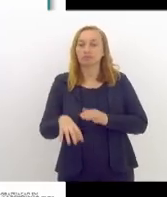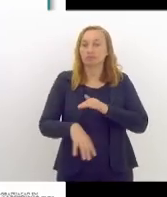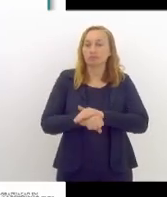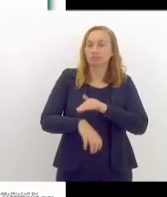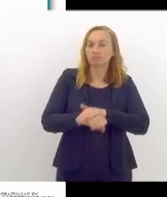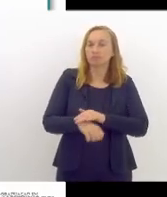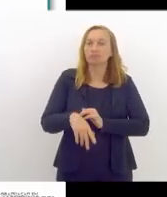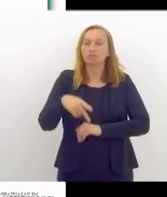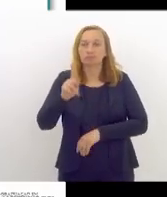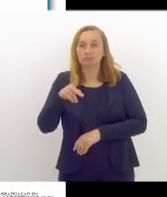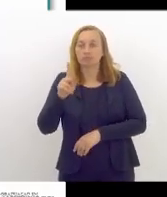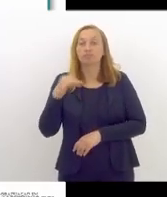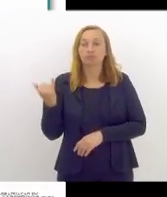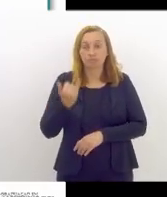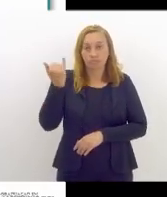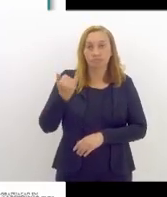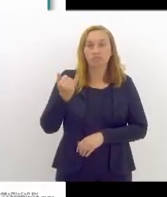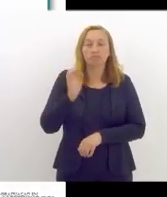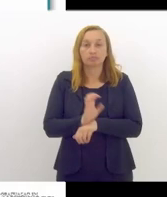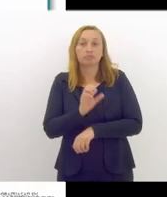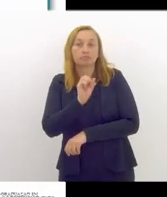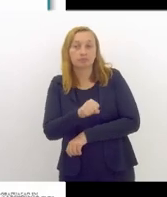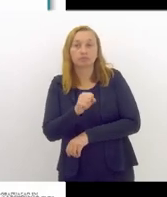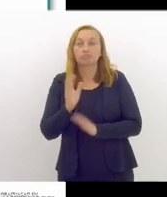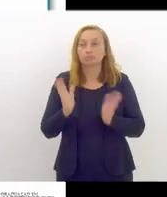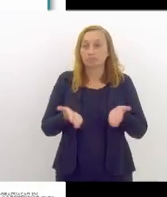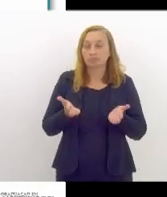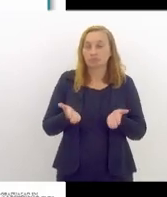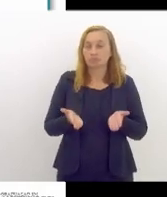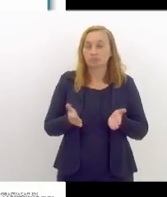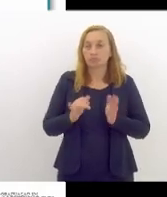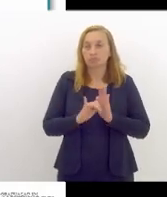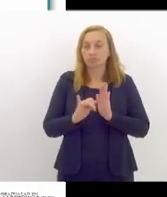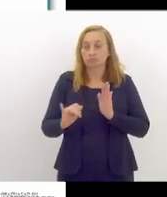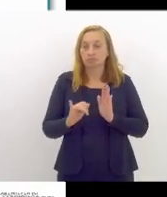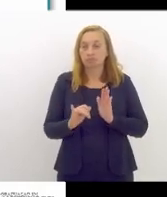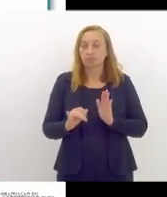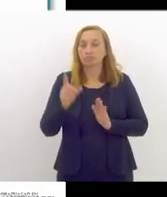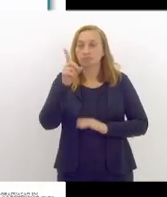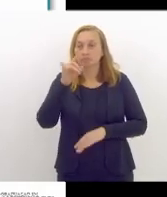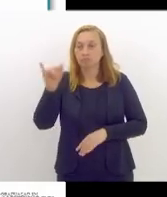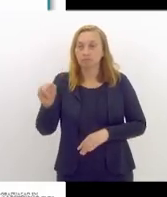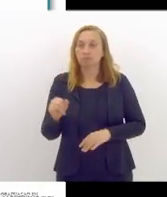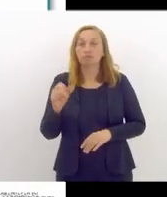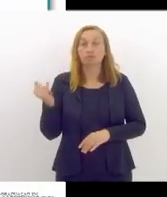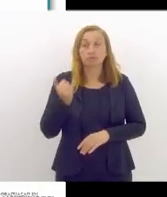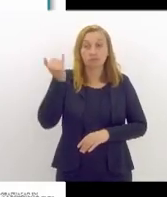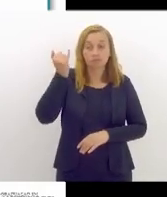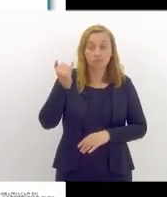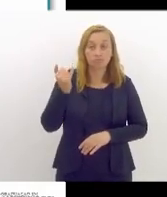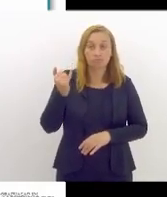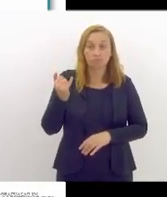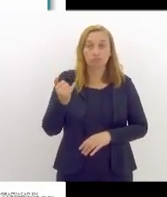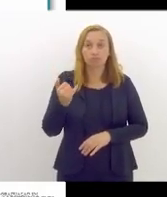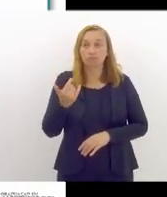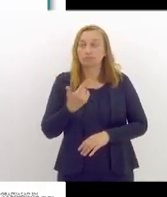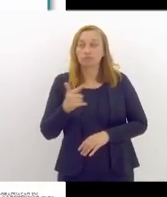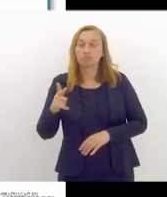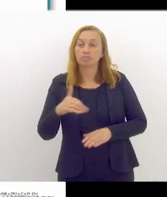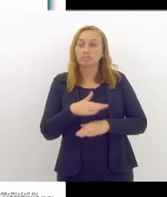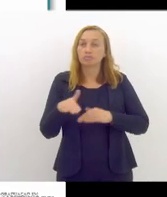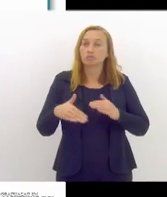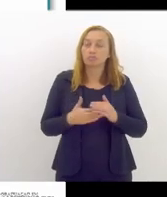petróleo é importante para o estado sim saiu hoje uma nota no dia mostrando que é importante mas a gente não tem toda a cadeia